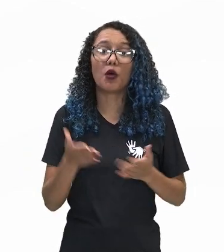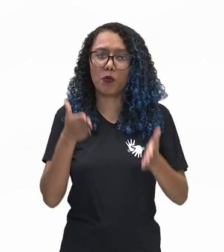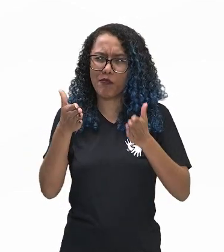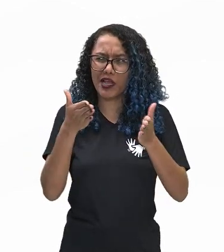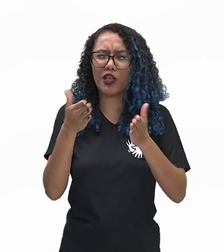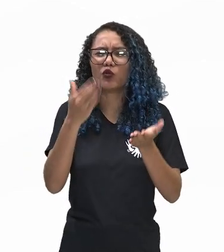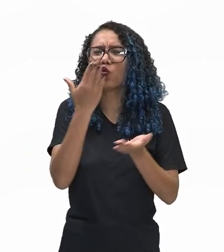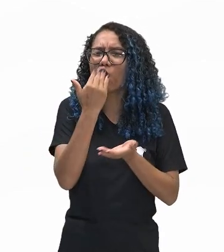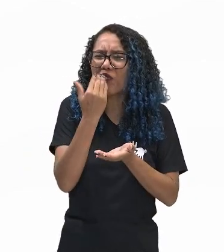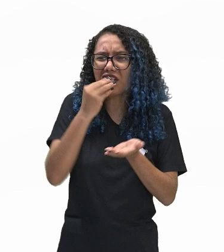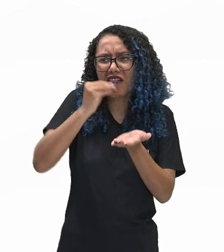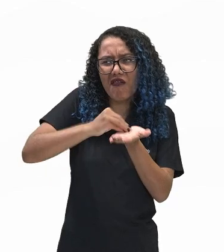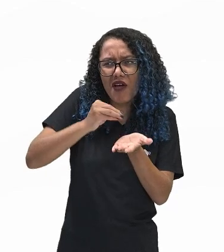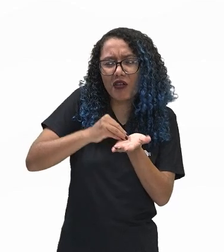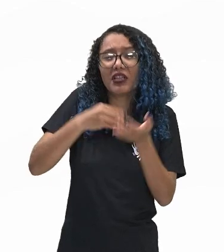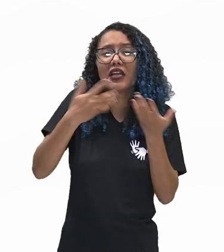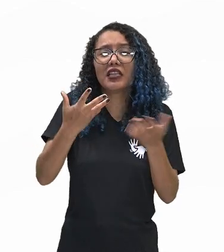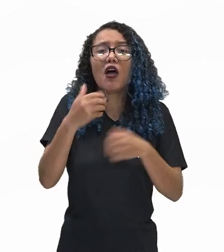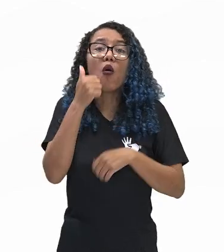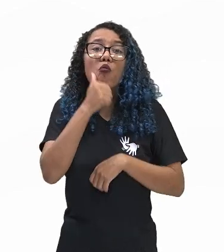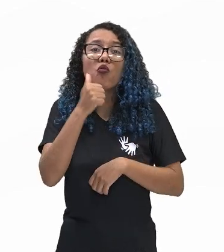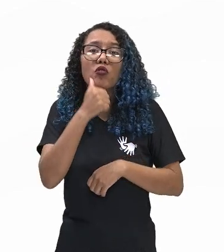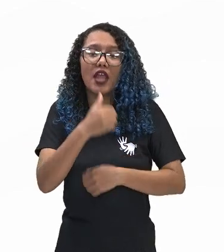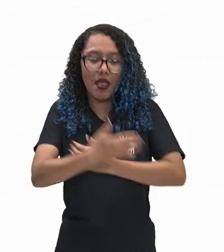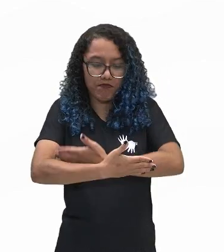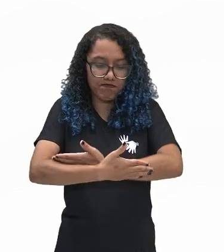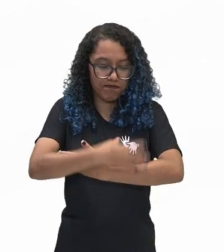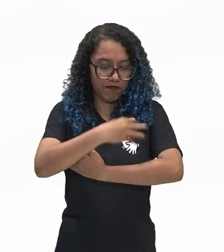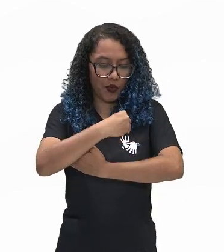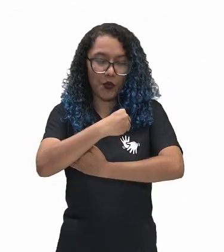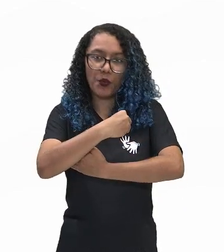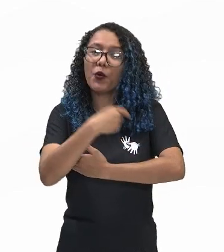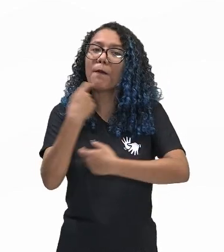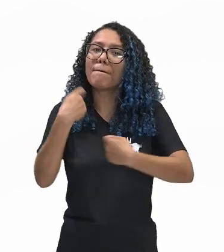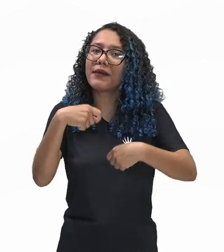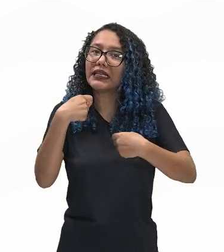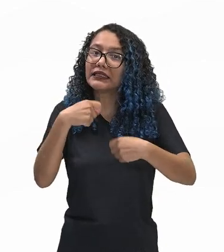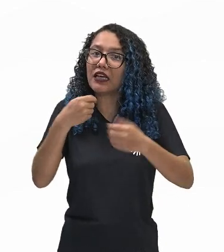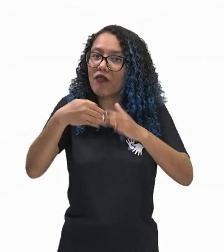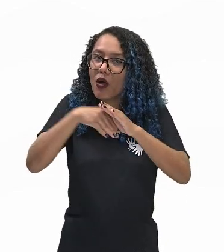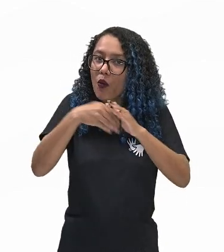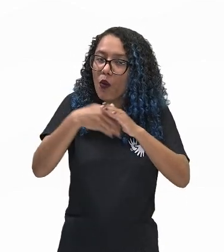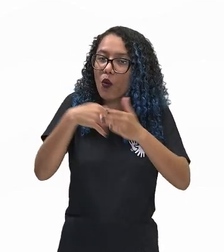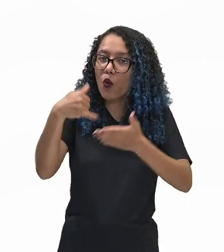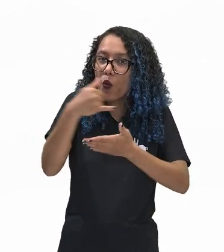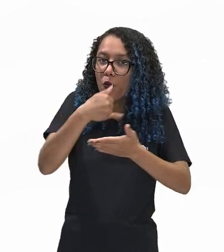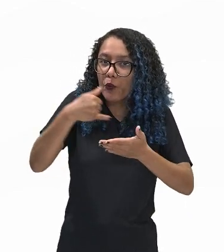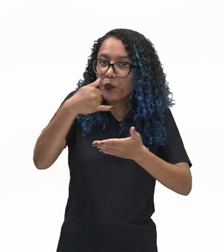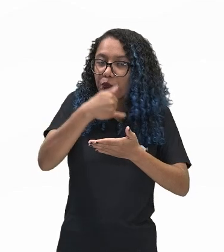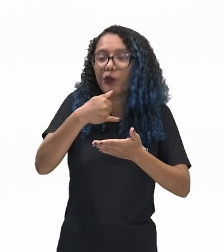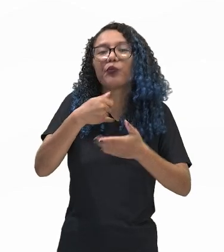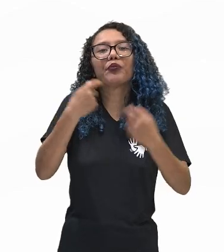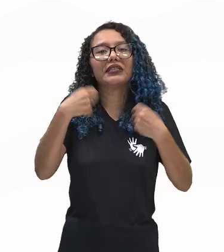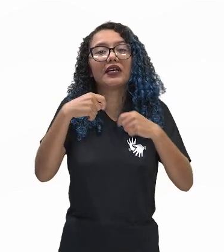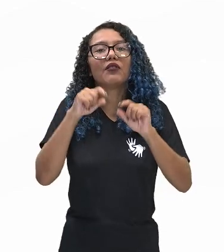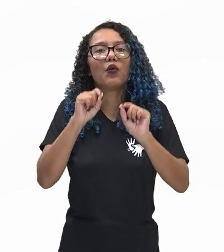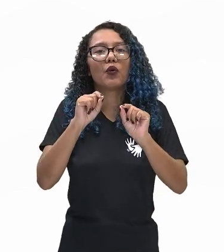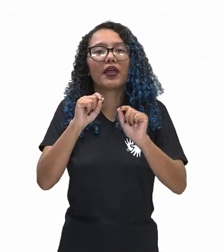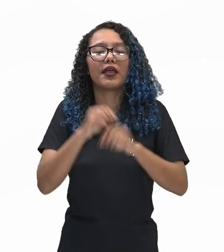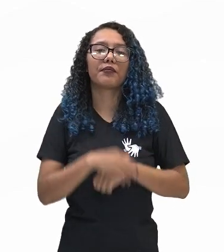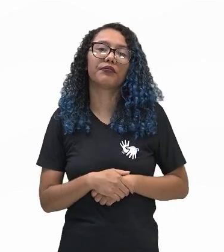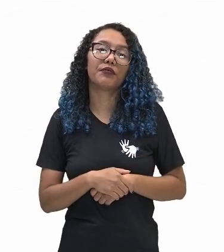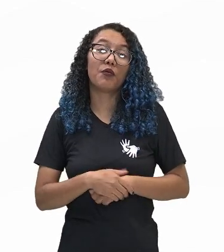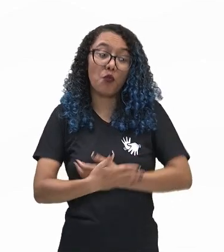alimentos as mulheres lactantes precisavam contar com o que havia de gordura no corpo para